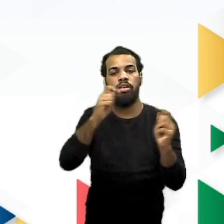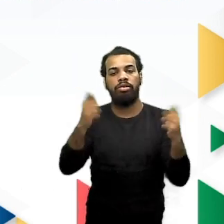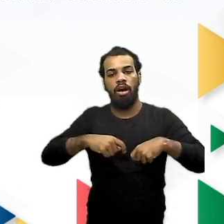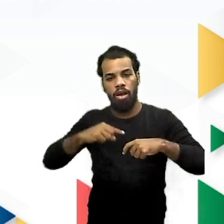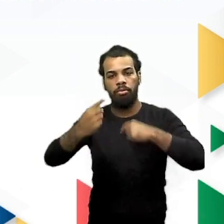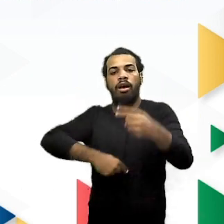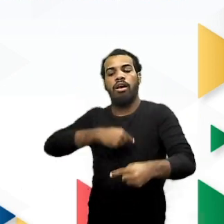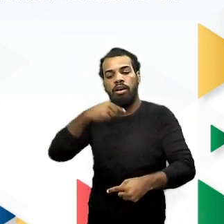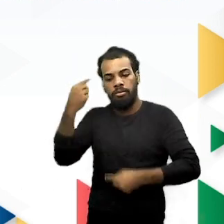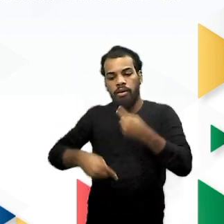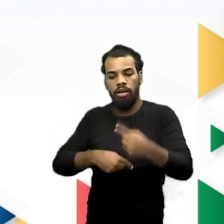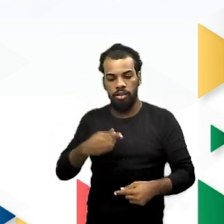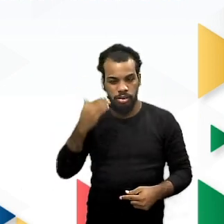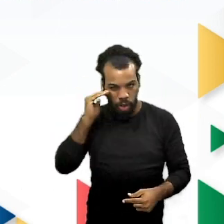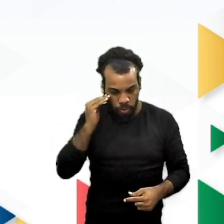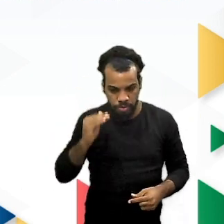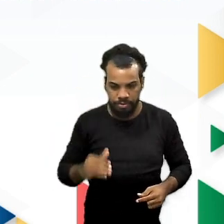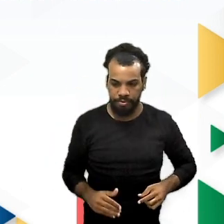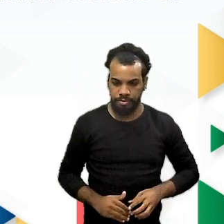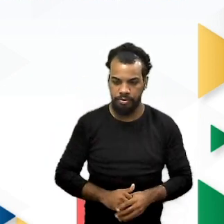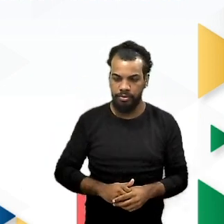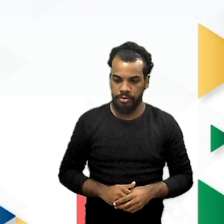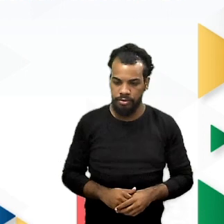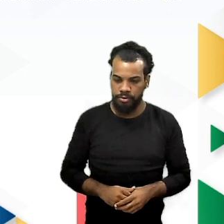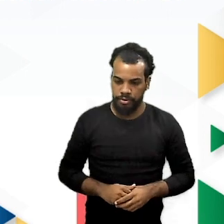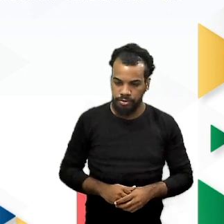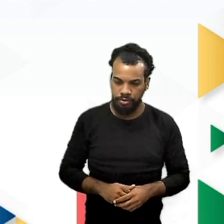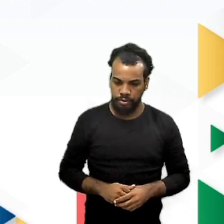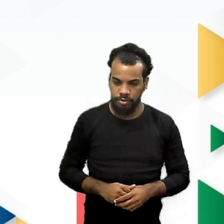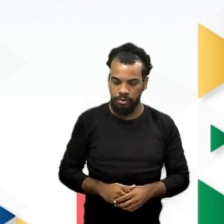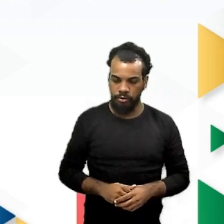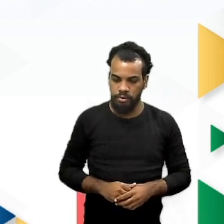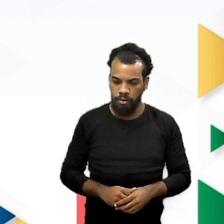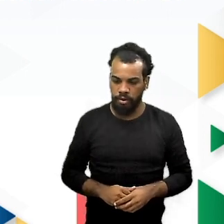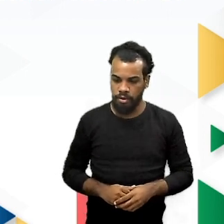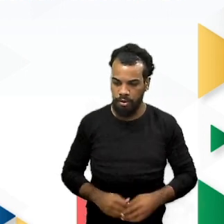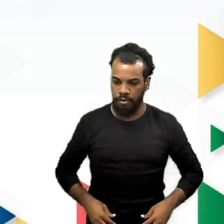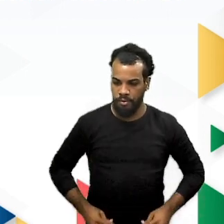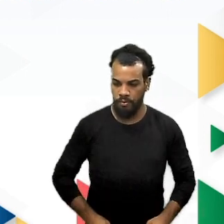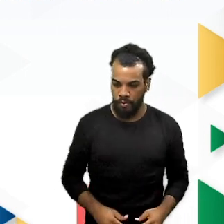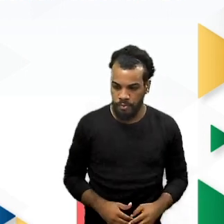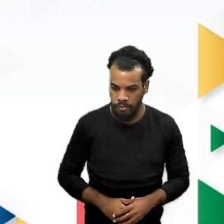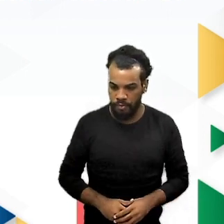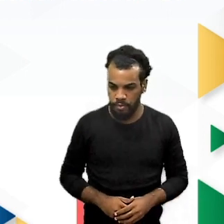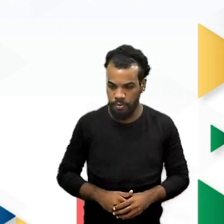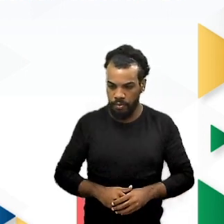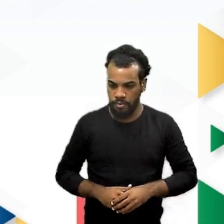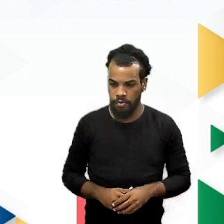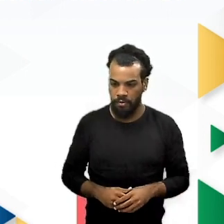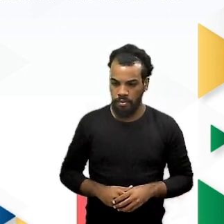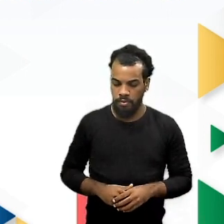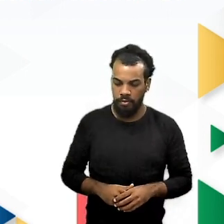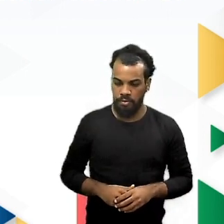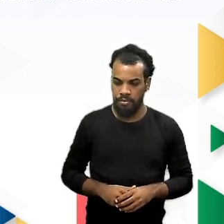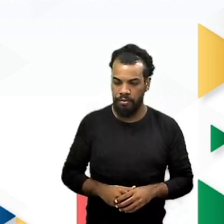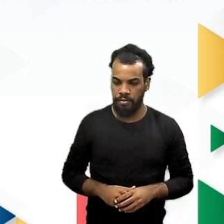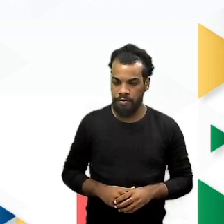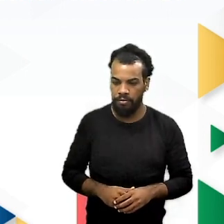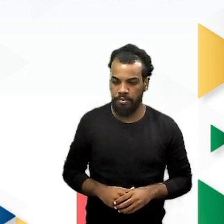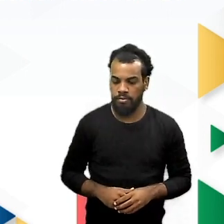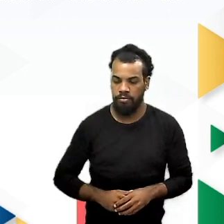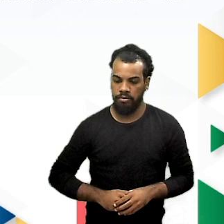percebeu? Beleza. Aí, quando eu tenho figura, o que é que acontece? Eu vou olhar a ordem da figura até